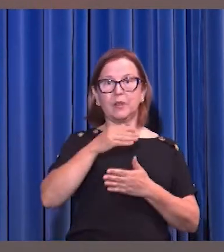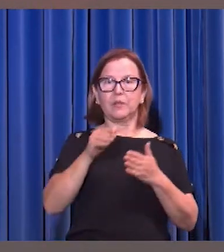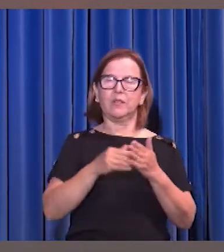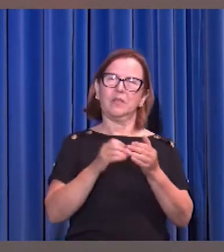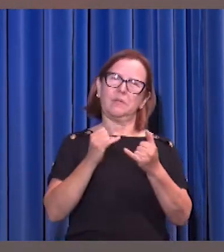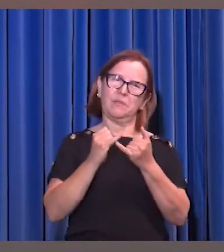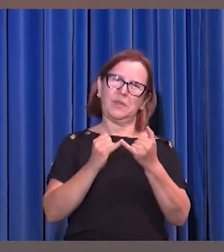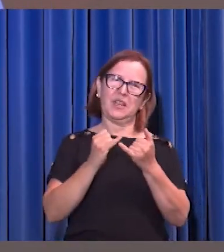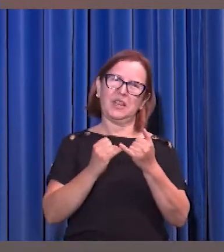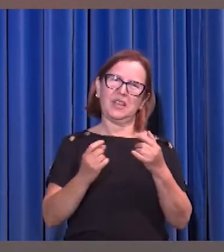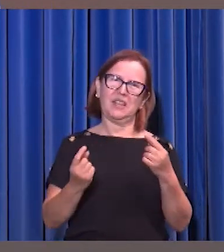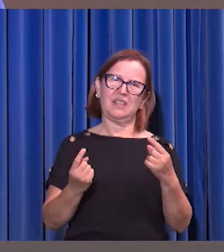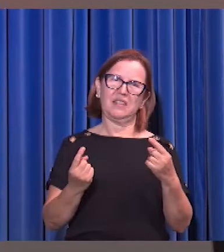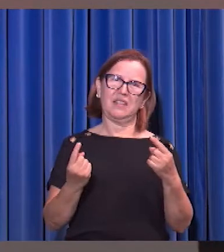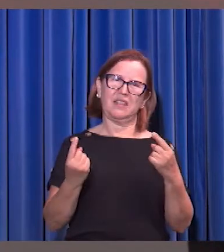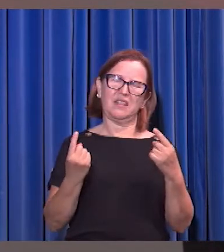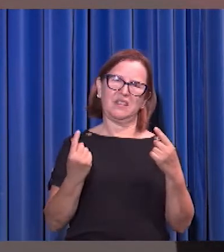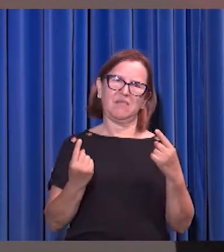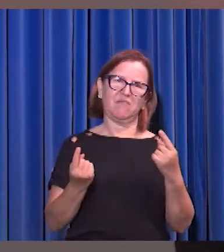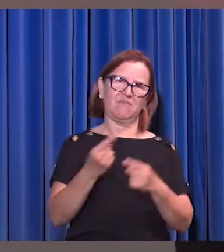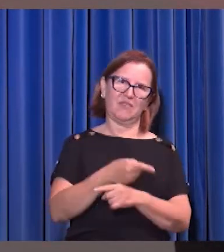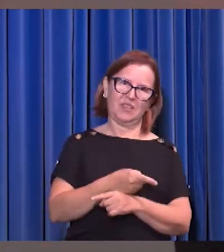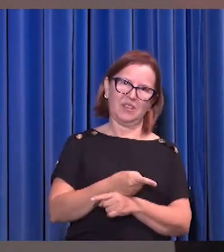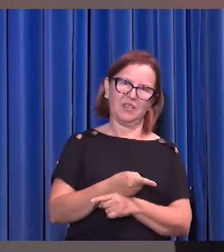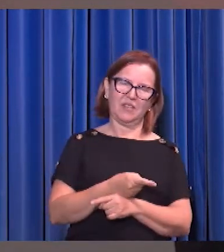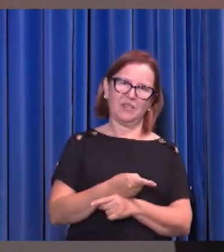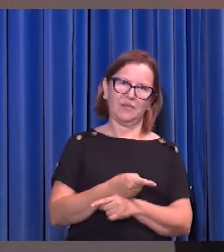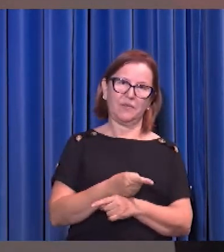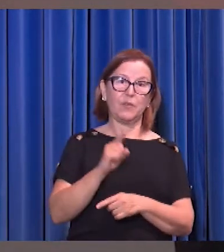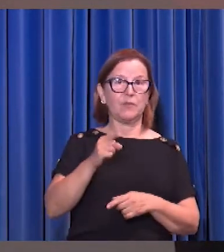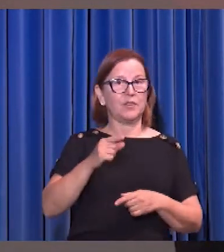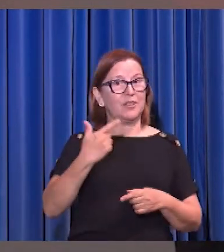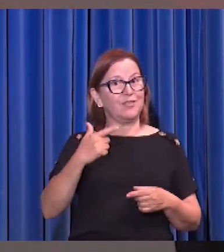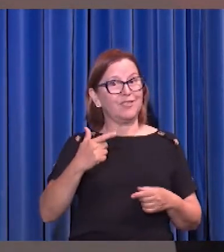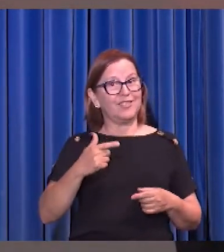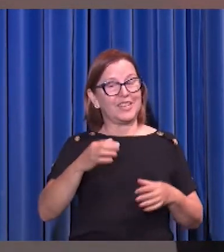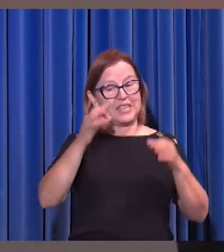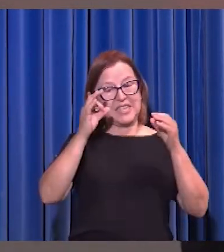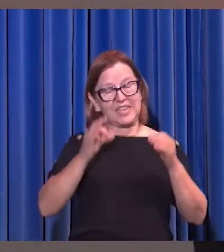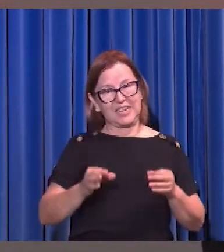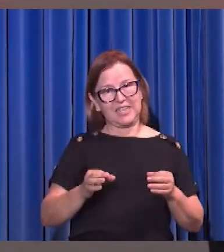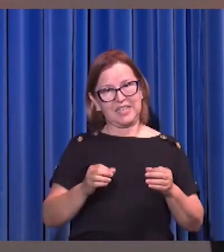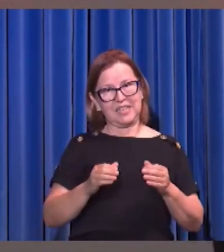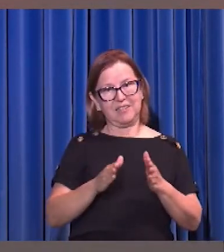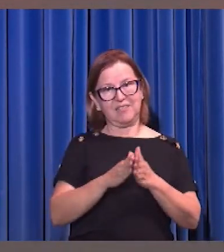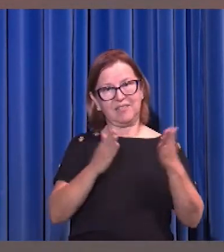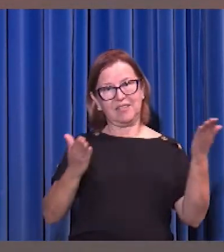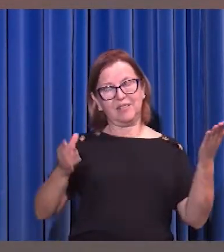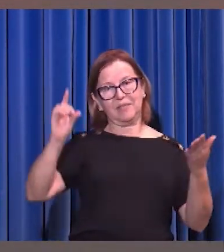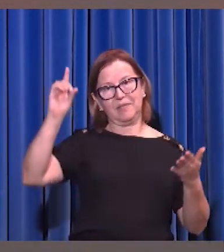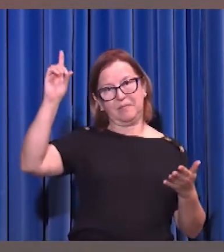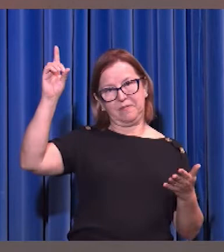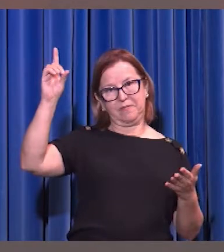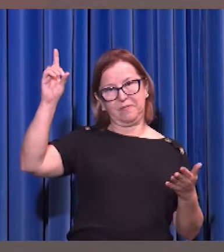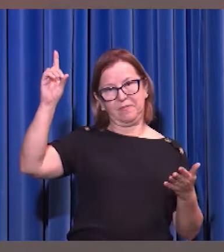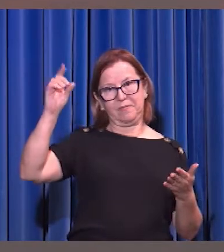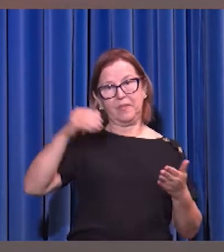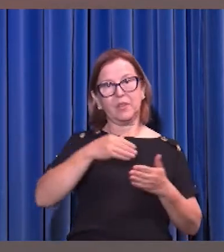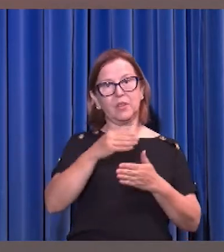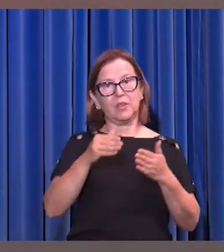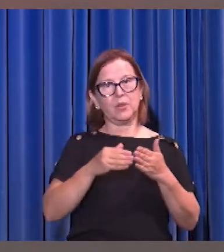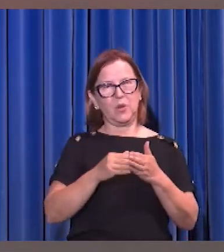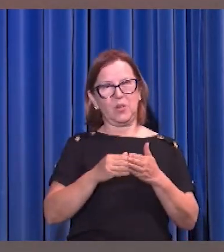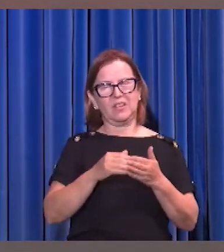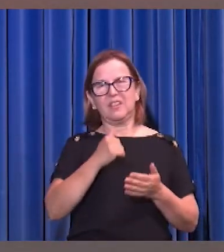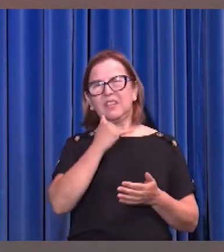parece contraditório, você não tem certeza das Escrituras, todas essas